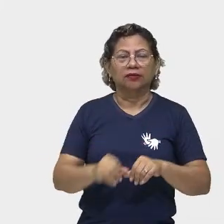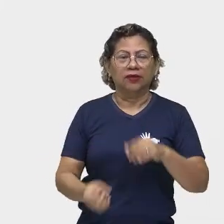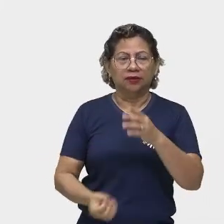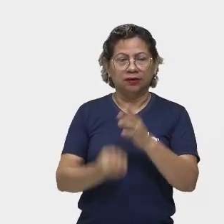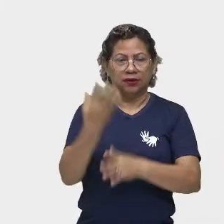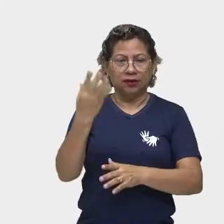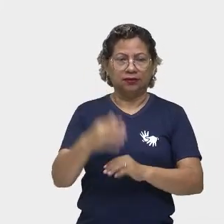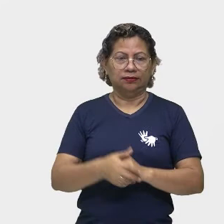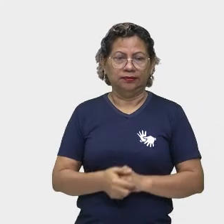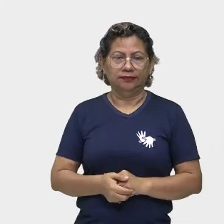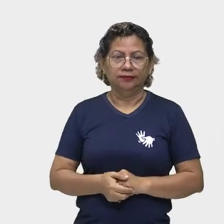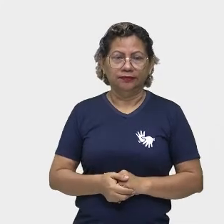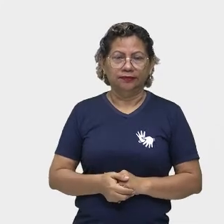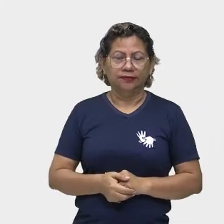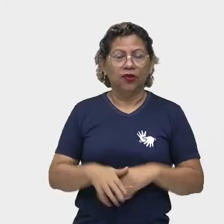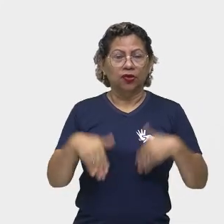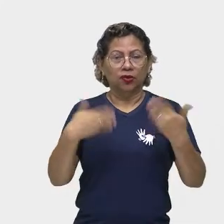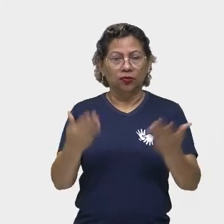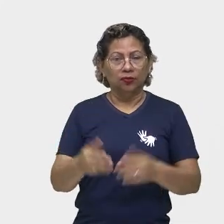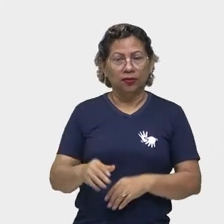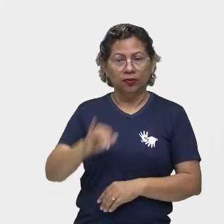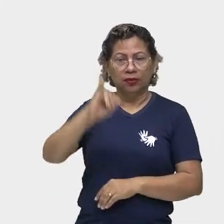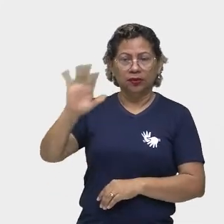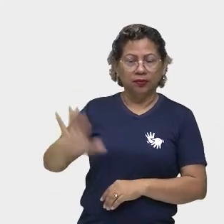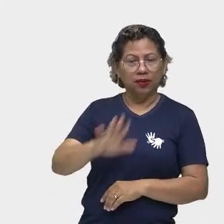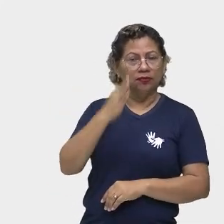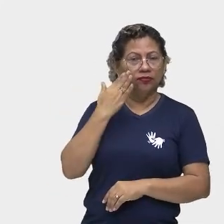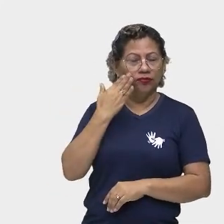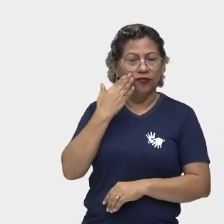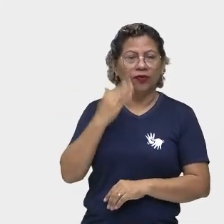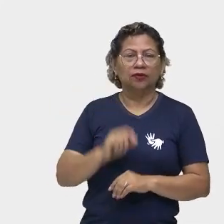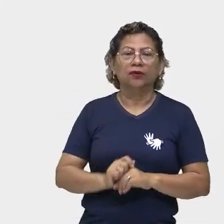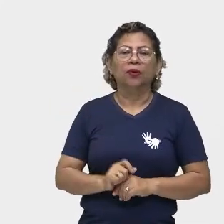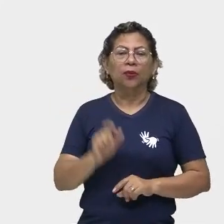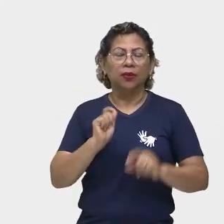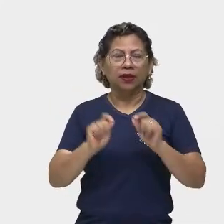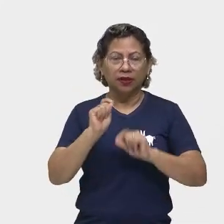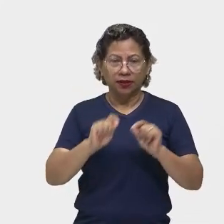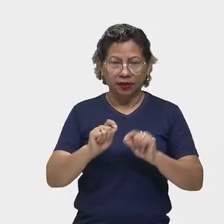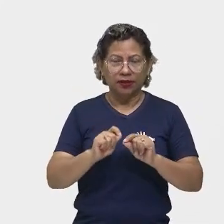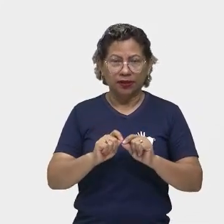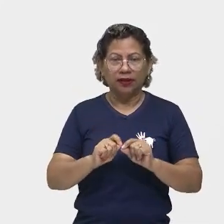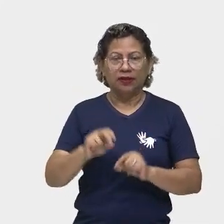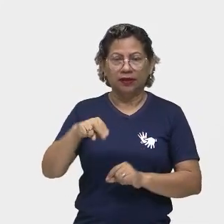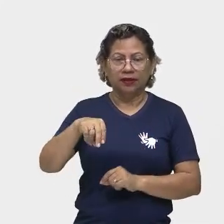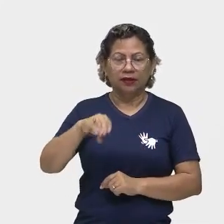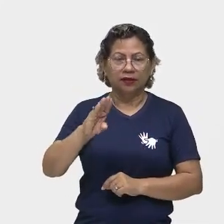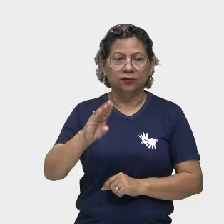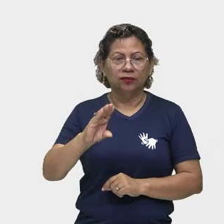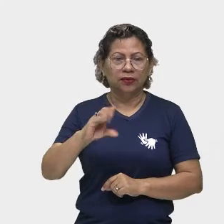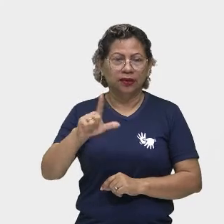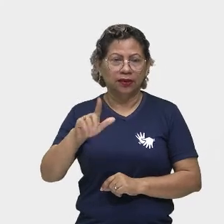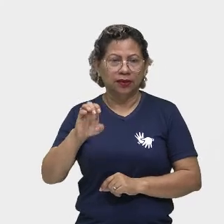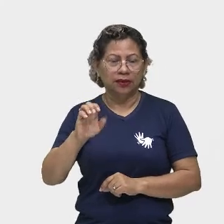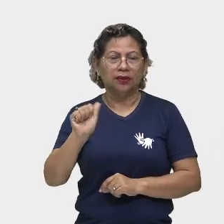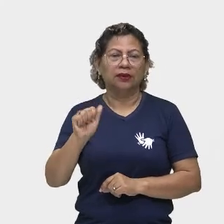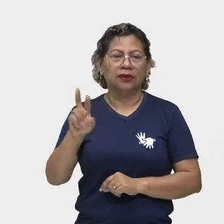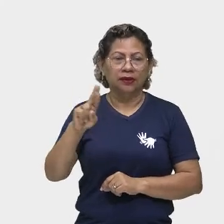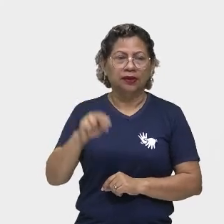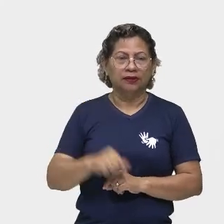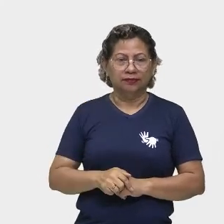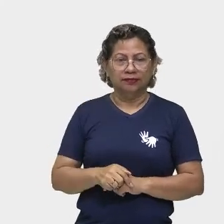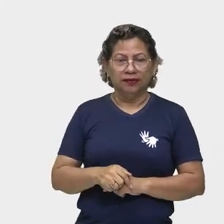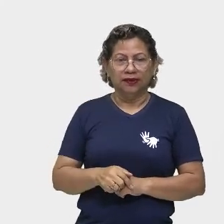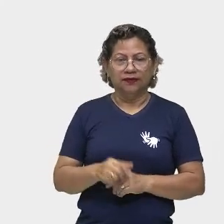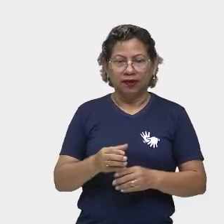produzida. Tá? Então, na próxima imagem, a gente tem uma representação da energia nuclear, onde é utilizado esses átomos, né, para a